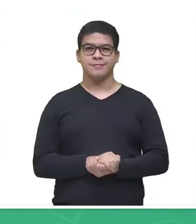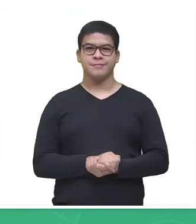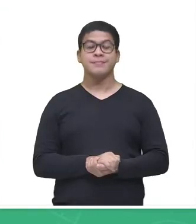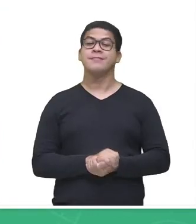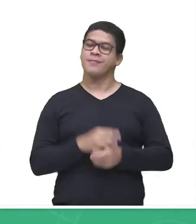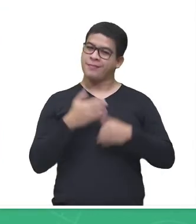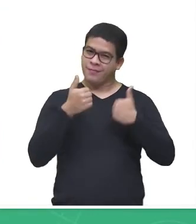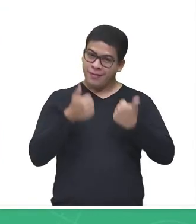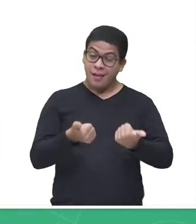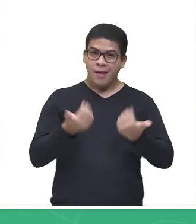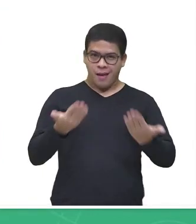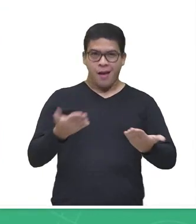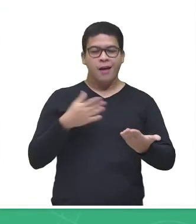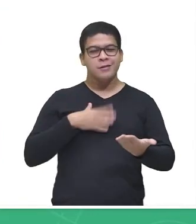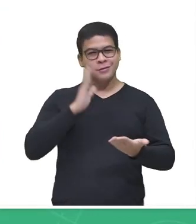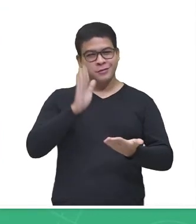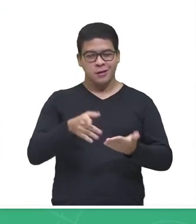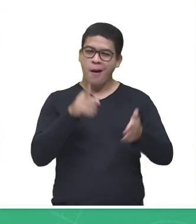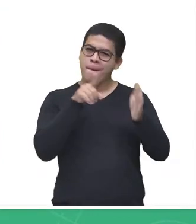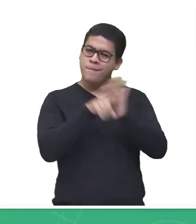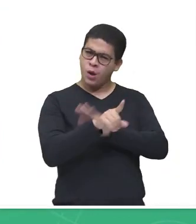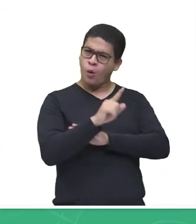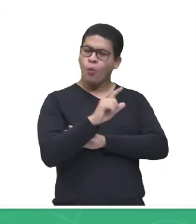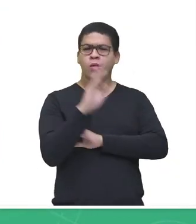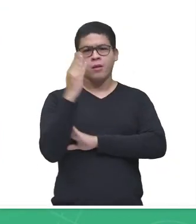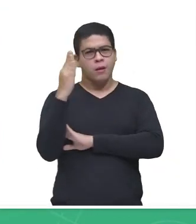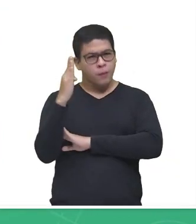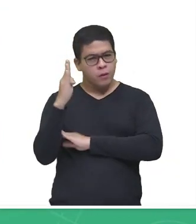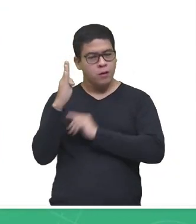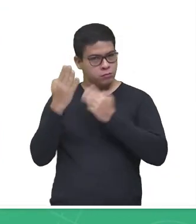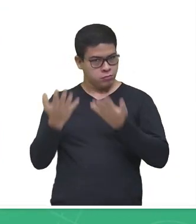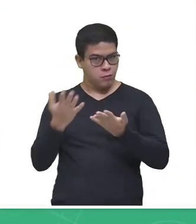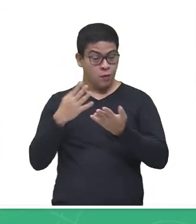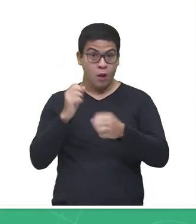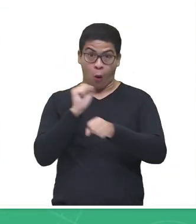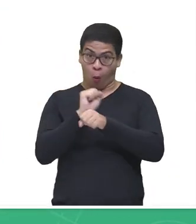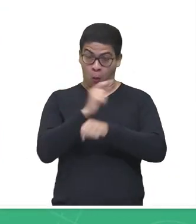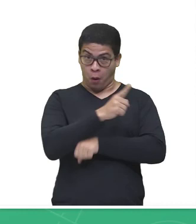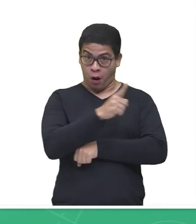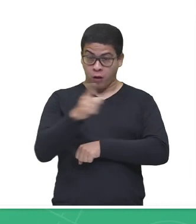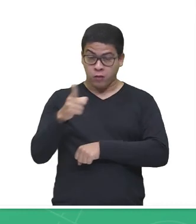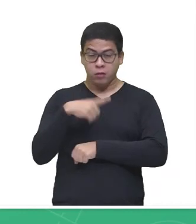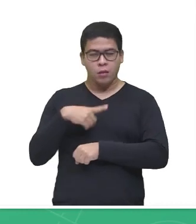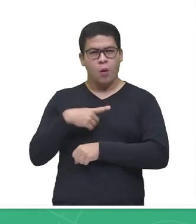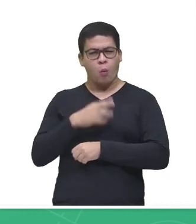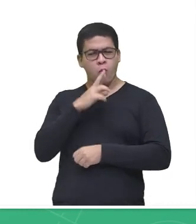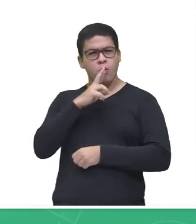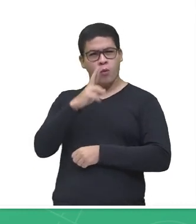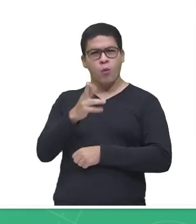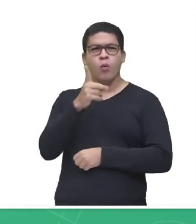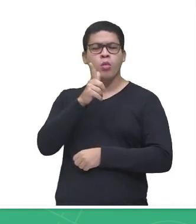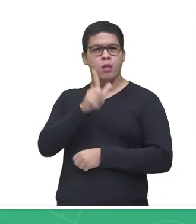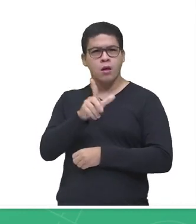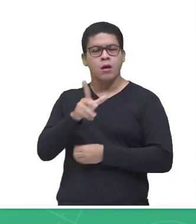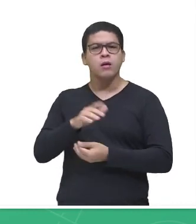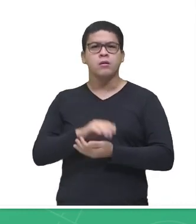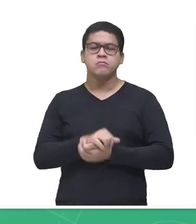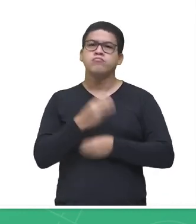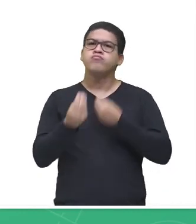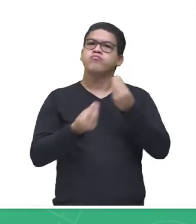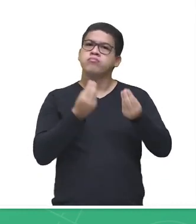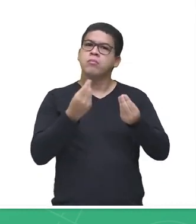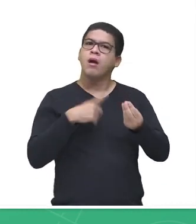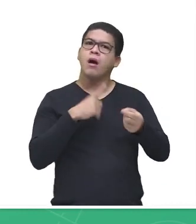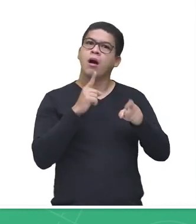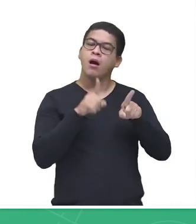Muito bem, aí tivemos a nossa questão de biologia. Espero que todos tenham conseguido responder, né? Obrigada aí pela participação de vocês no